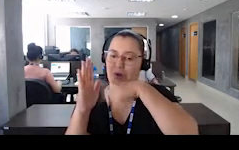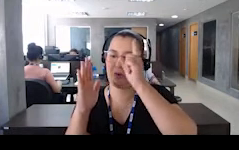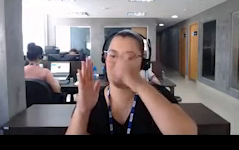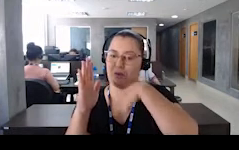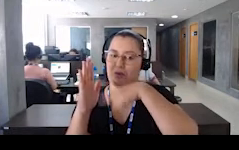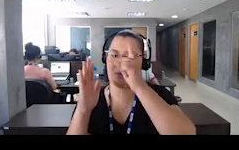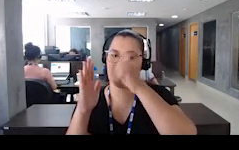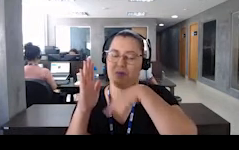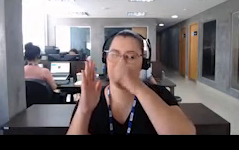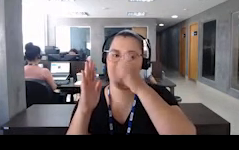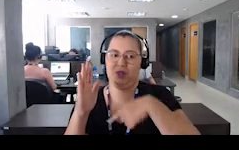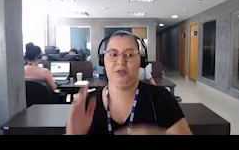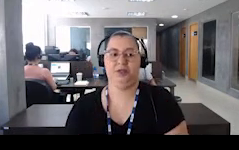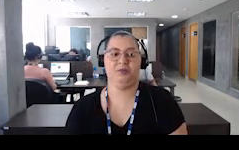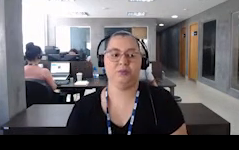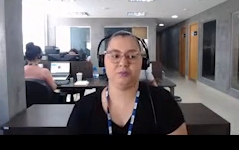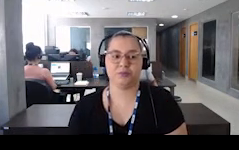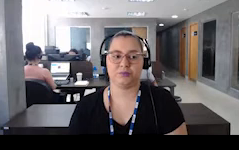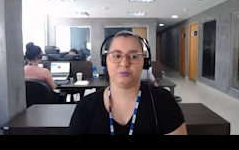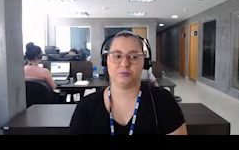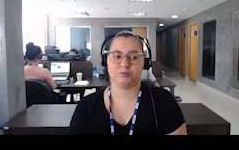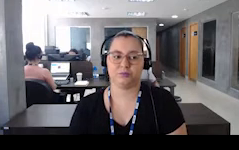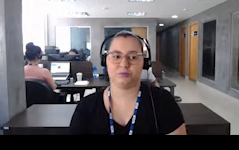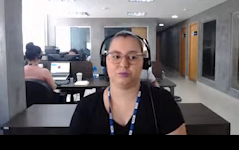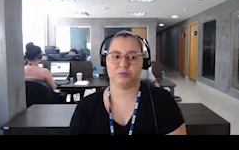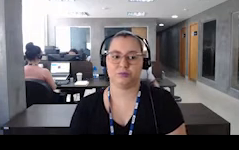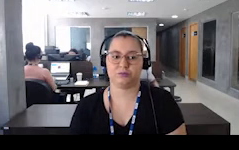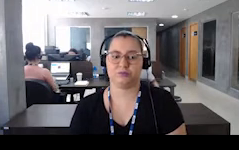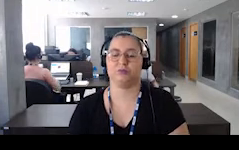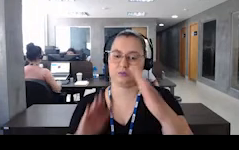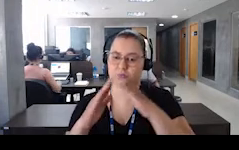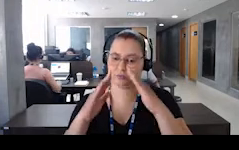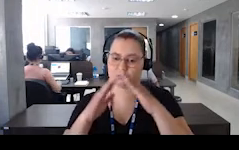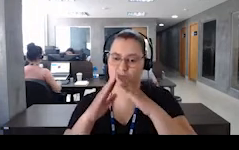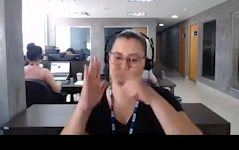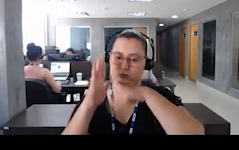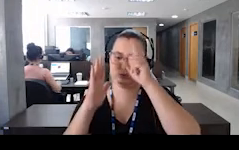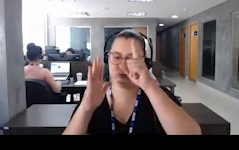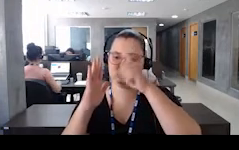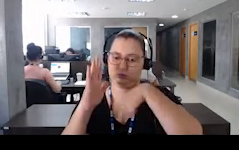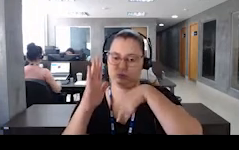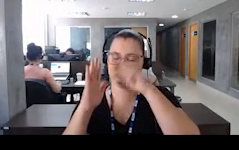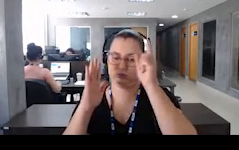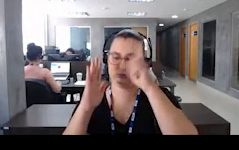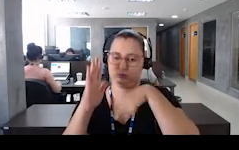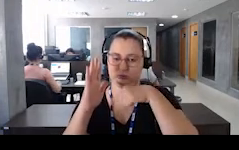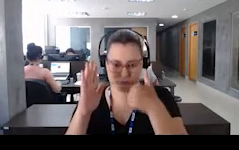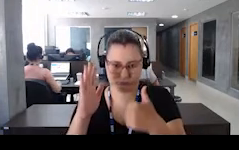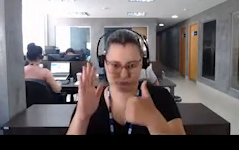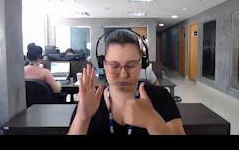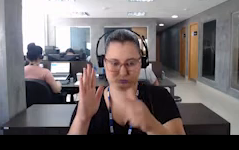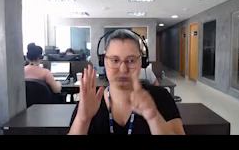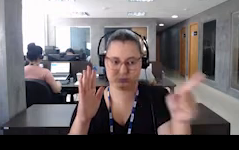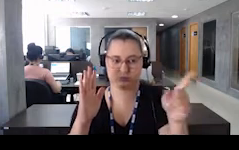vou mostrar aqui para vocês o interruptor. Então, o interruptor é esse que a gente tem em casa, né? É o liga e desliga,